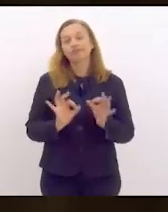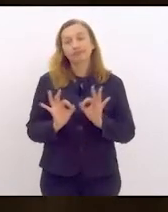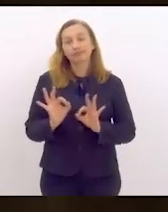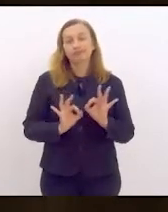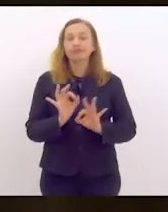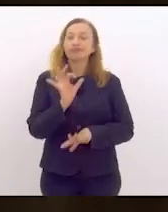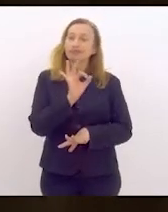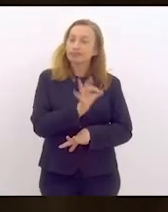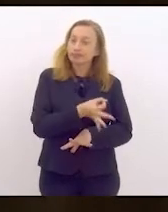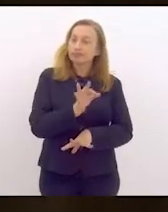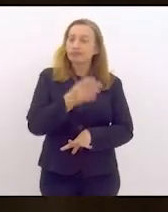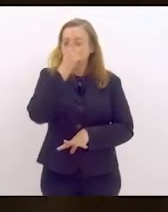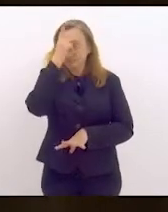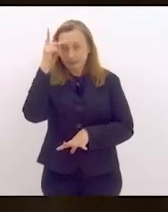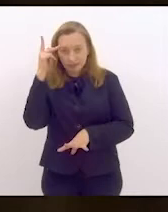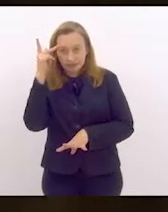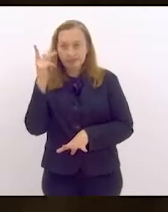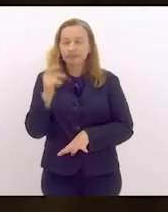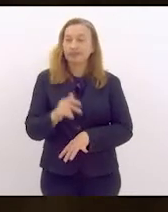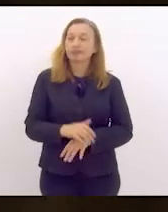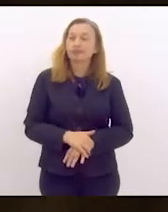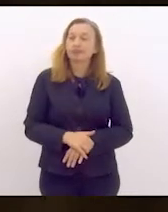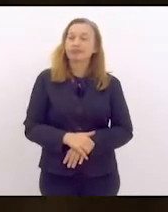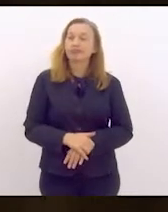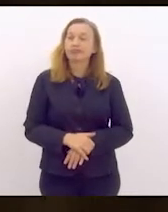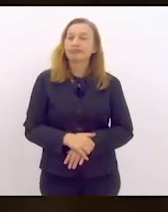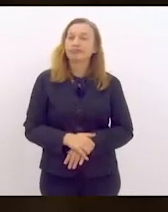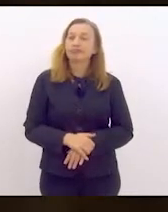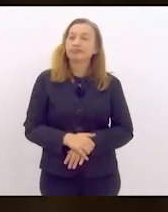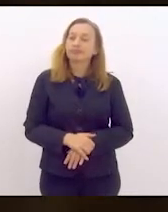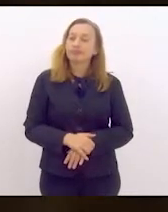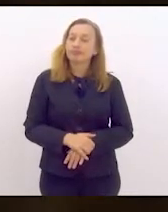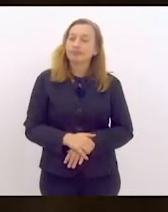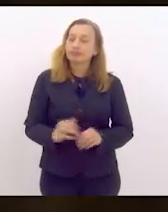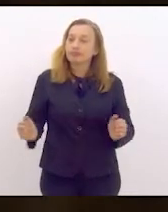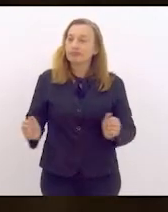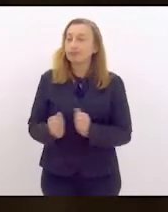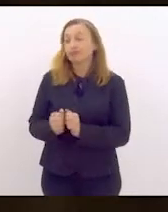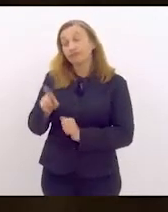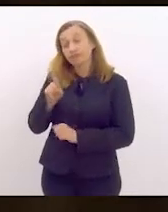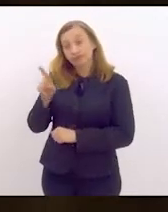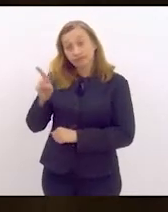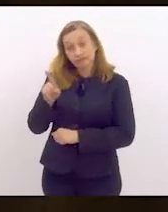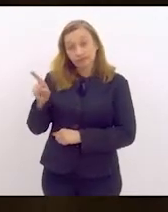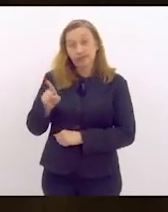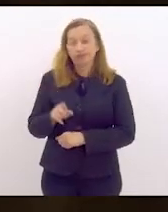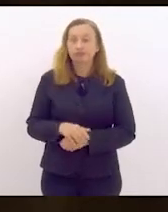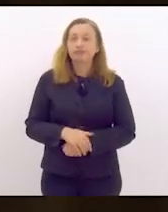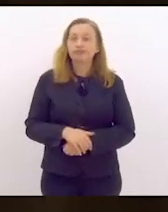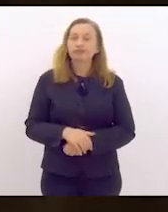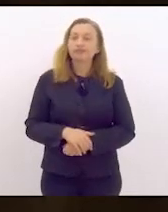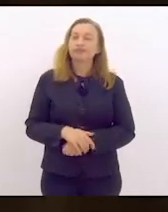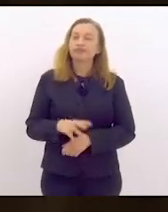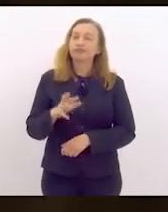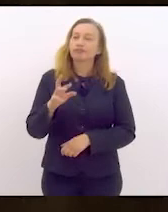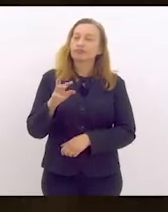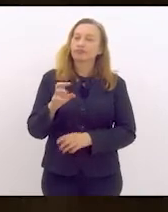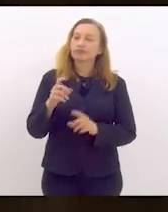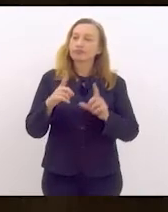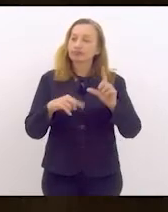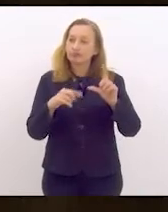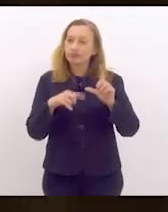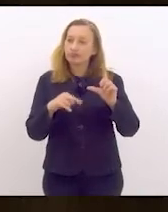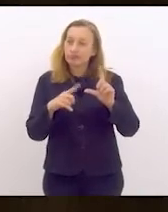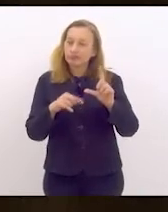pelas pessoas que participam lá. O enredo é escolhido